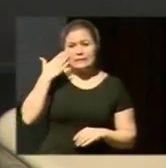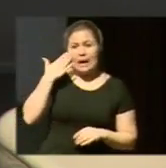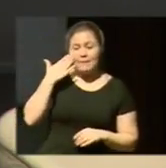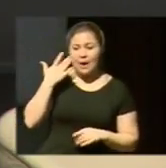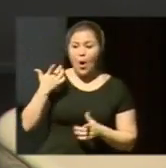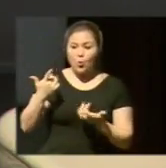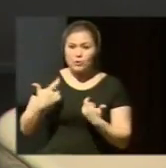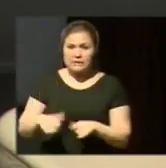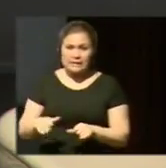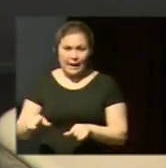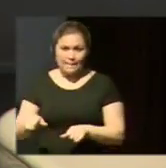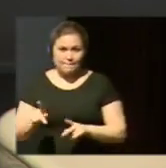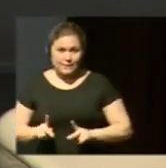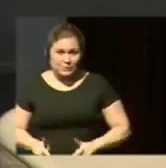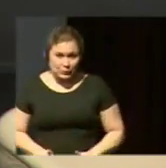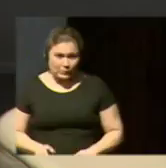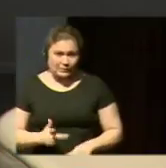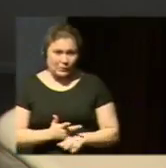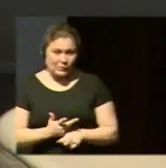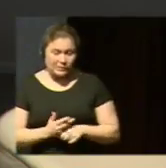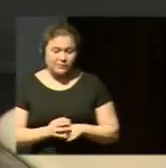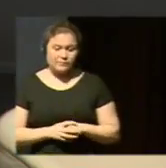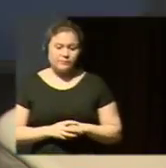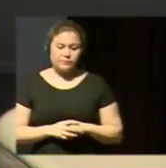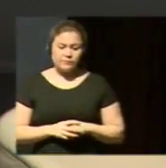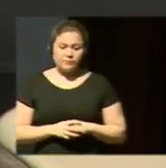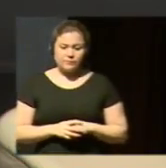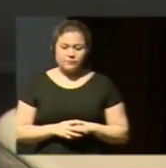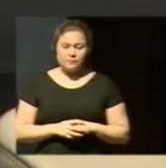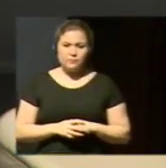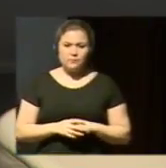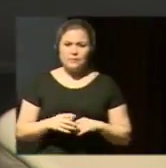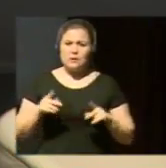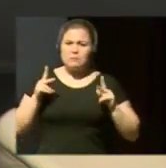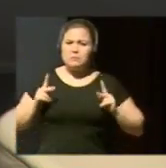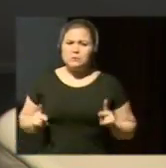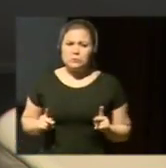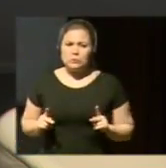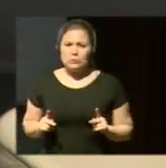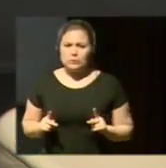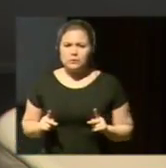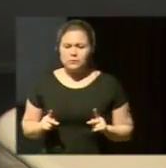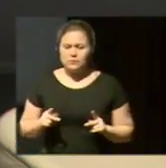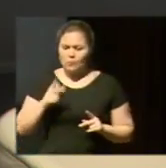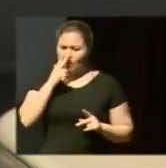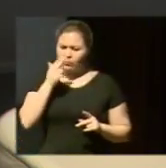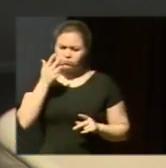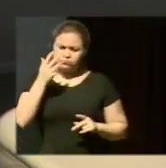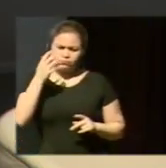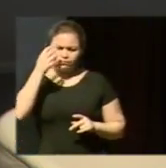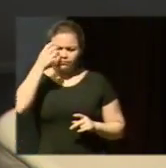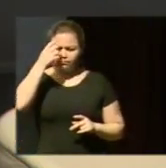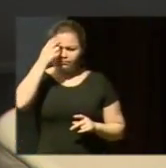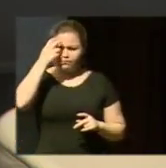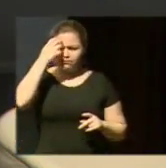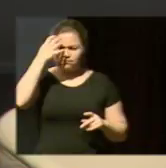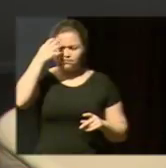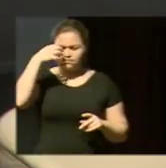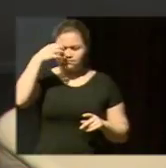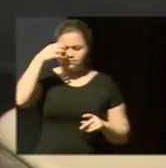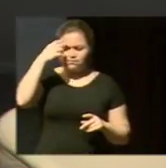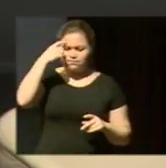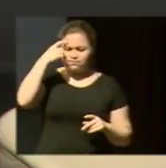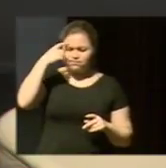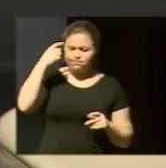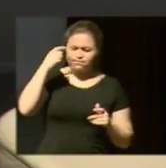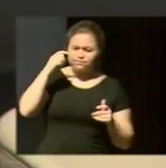onde é que está essa pessoa idosa. Pessoas com demência muito avançada, não se sabe nem